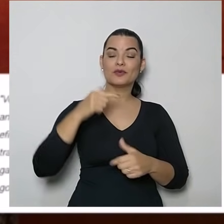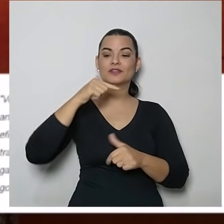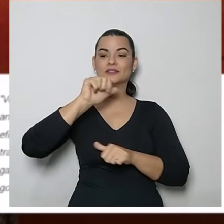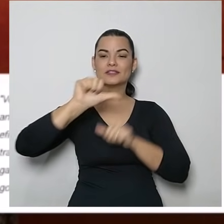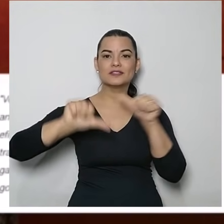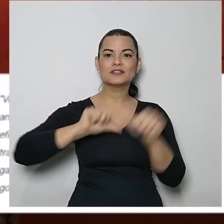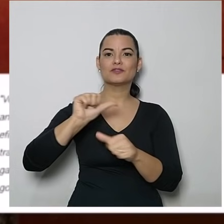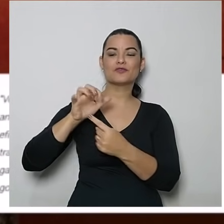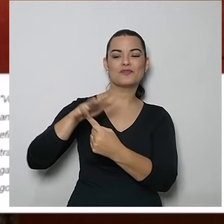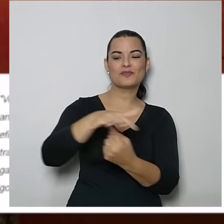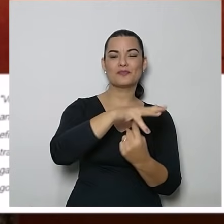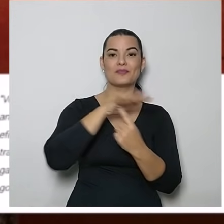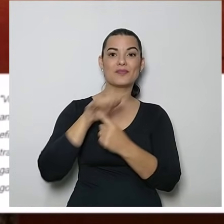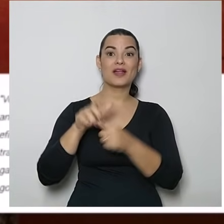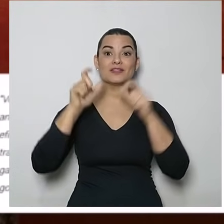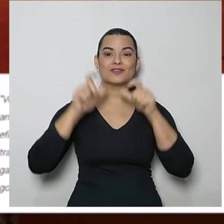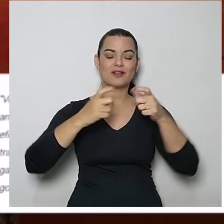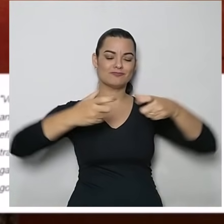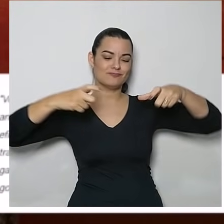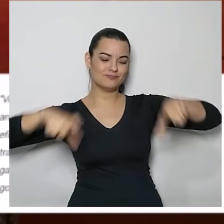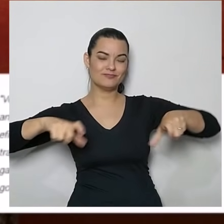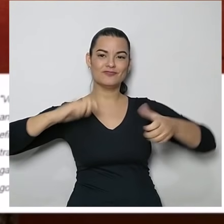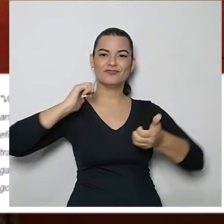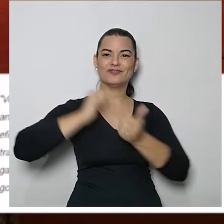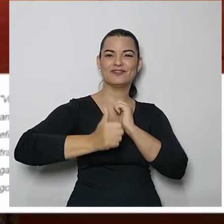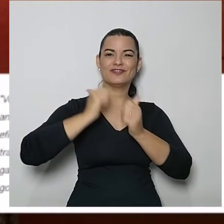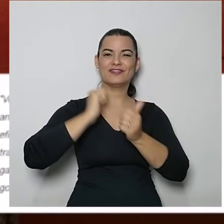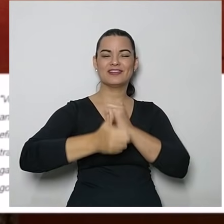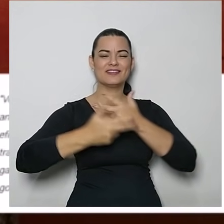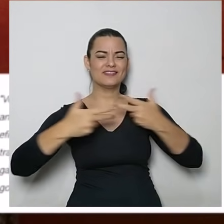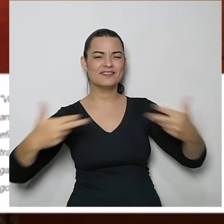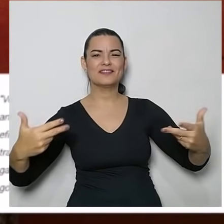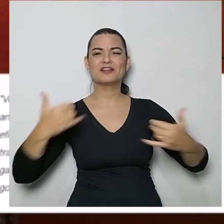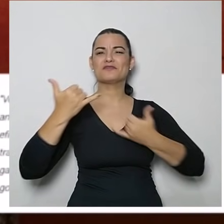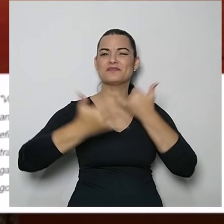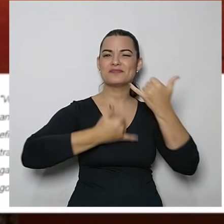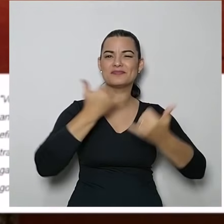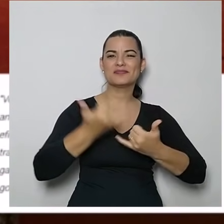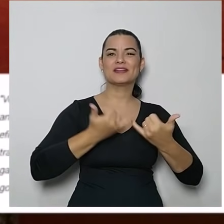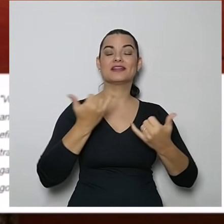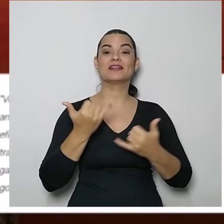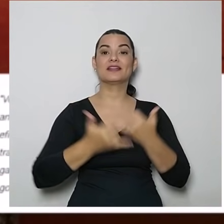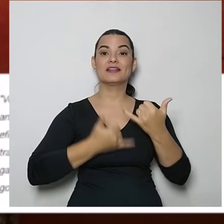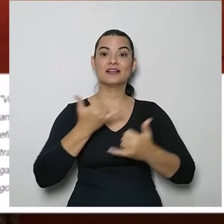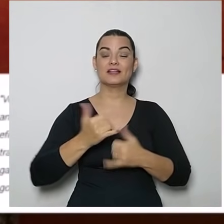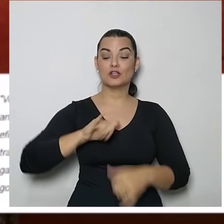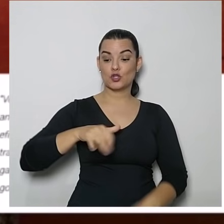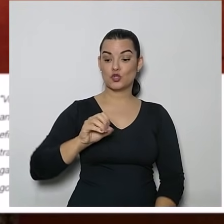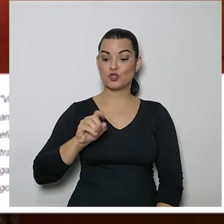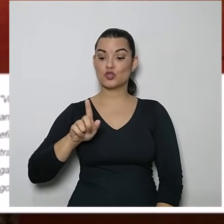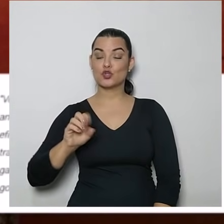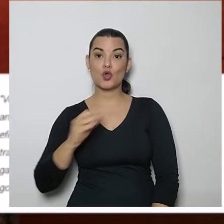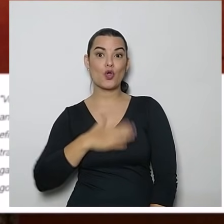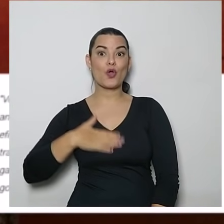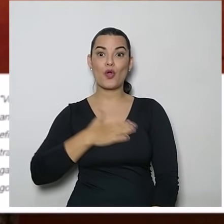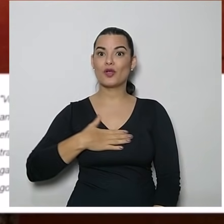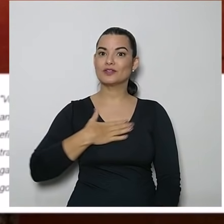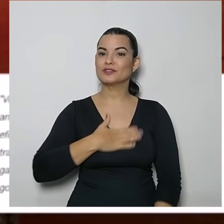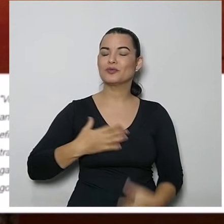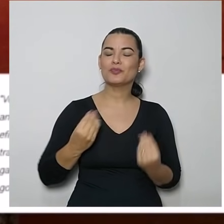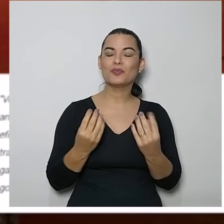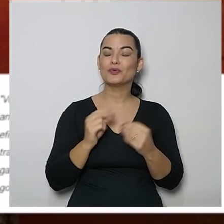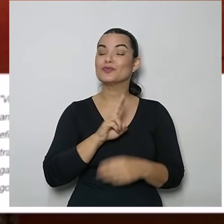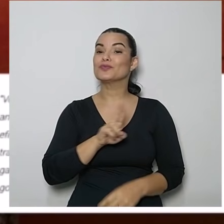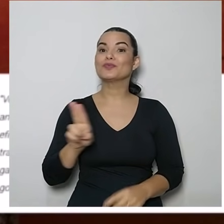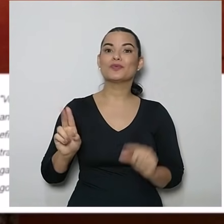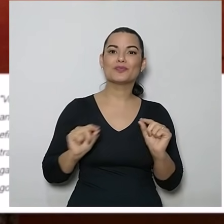praça em campo de esporte com gangorra, balanço, barra, argola e um jogo que gostávamos muito. Chamava-se